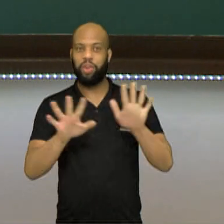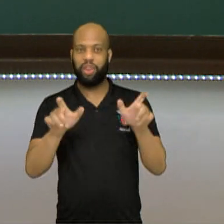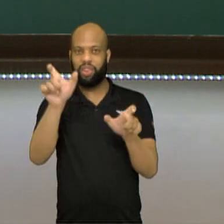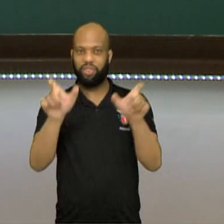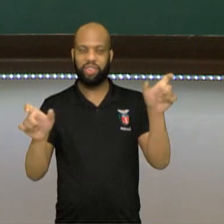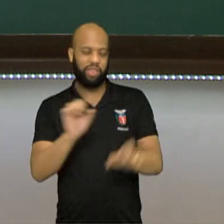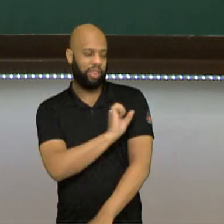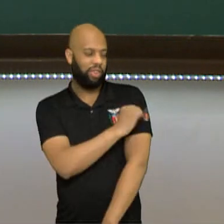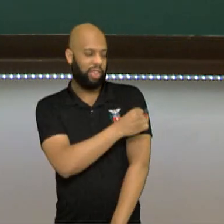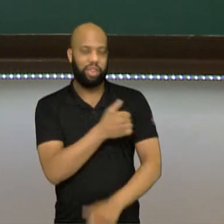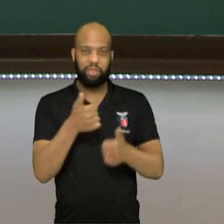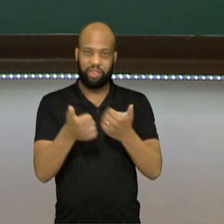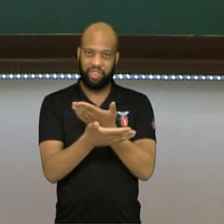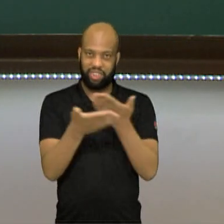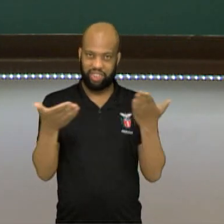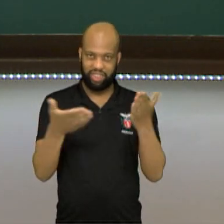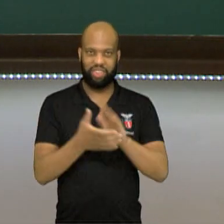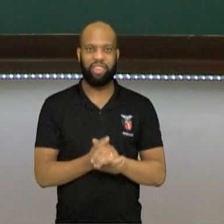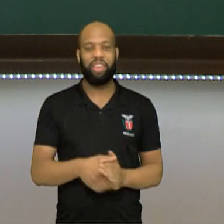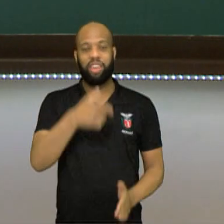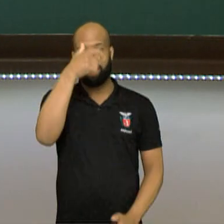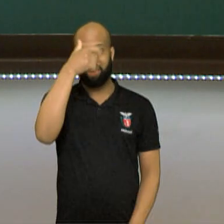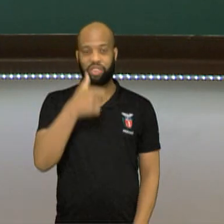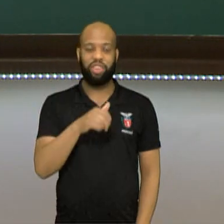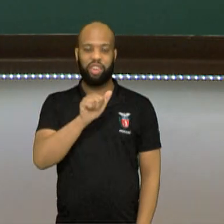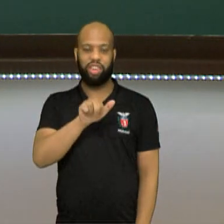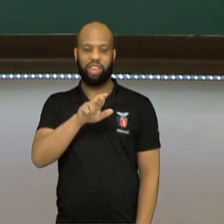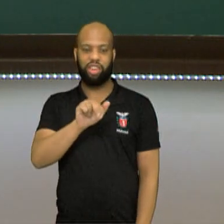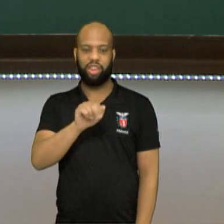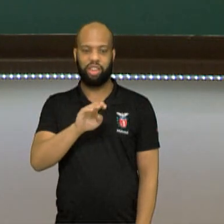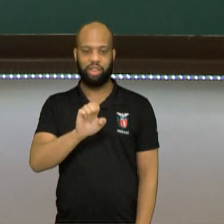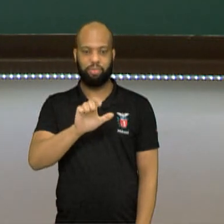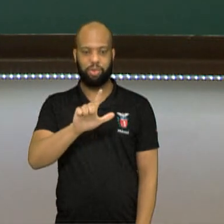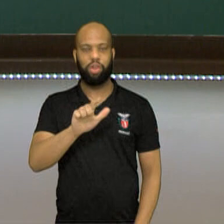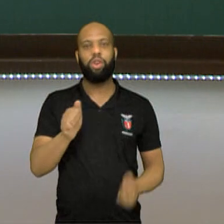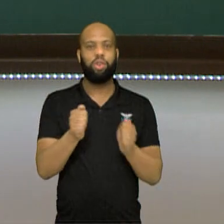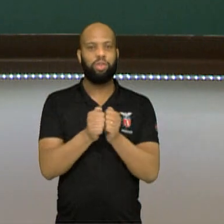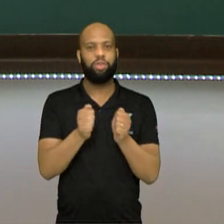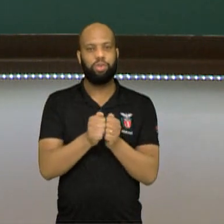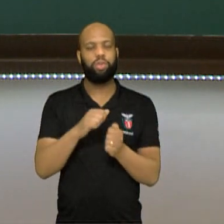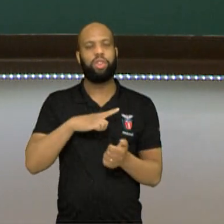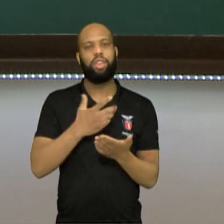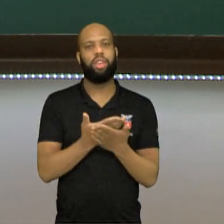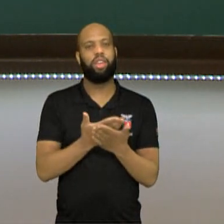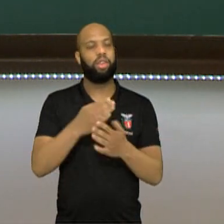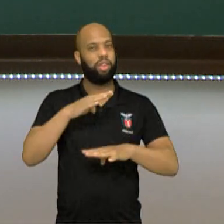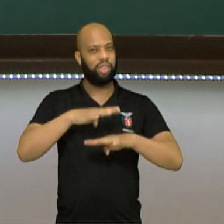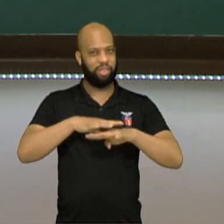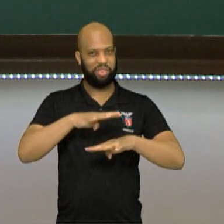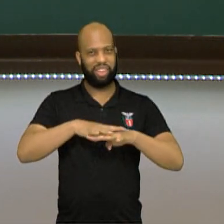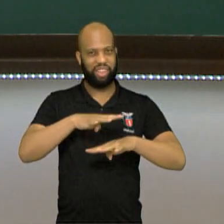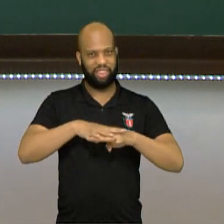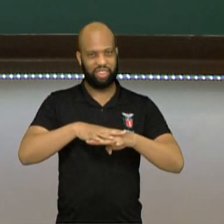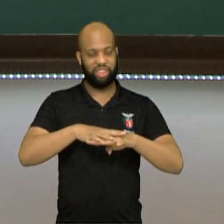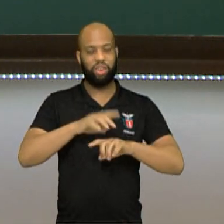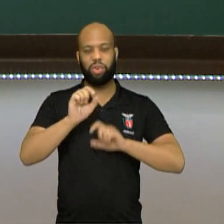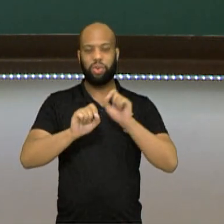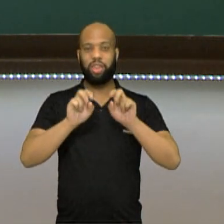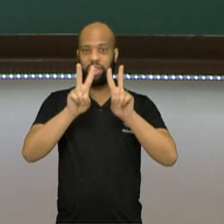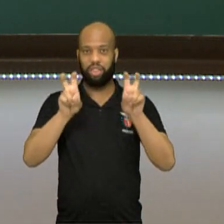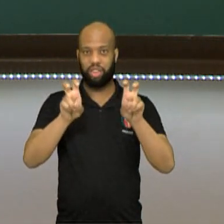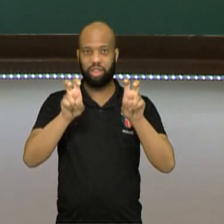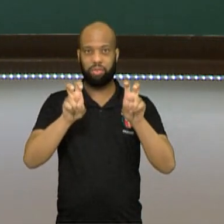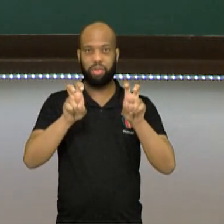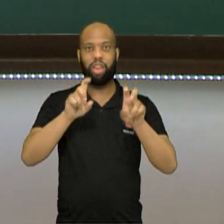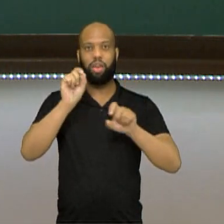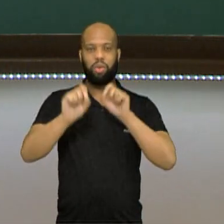Olá, pessoal do oitavo ano, tudo bem com vocês? Sou a professora Arabel. Estamos juntos para mais uma aulinha de matemática. Vamos falar um pouquinho sobre